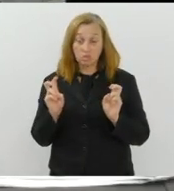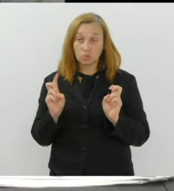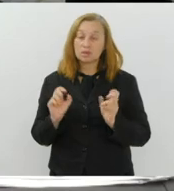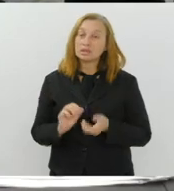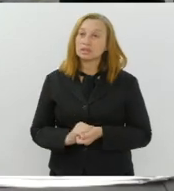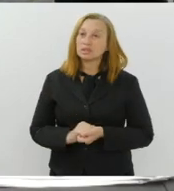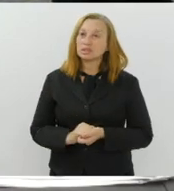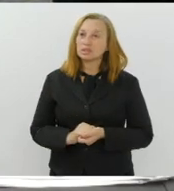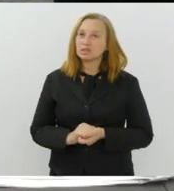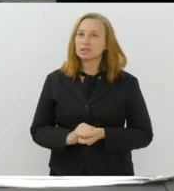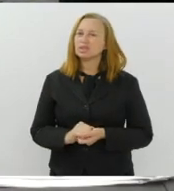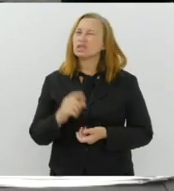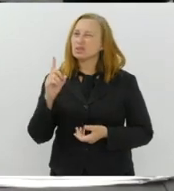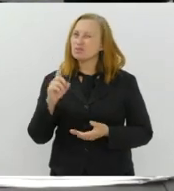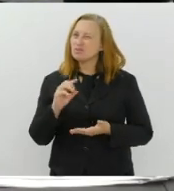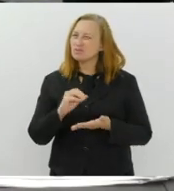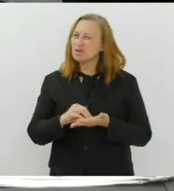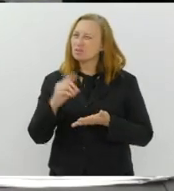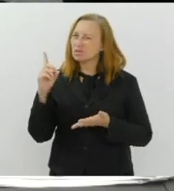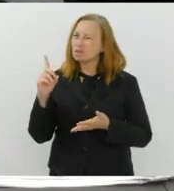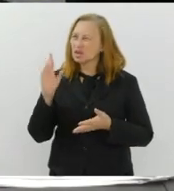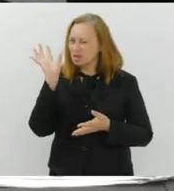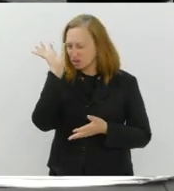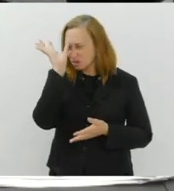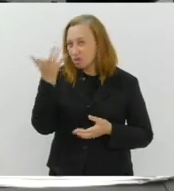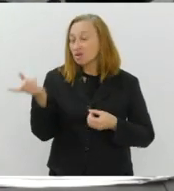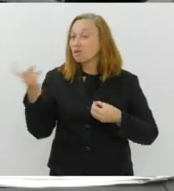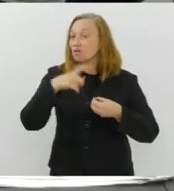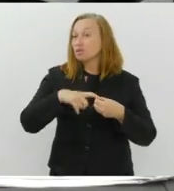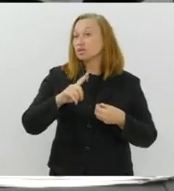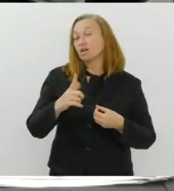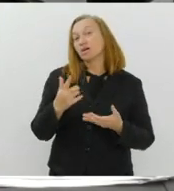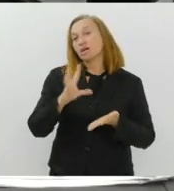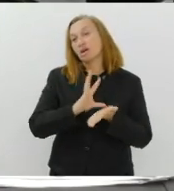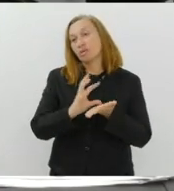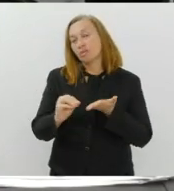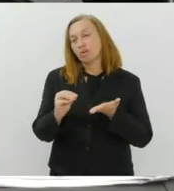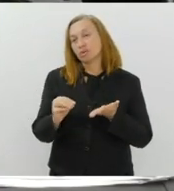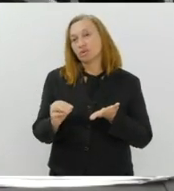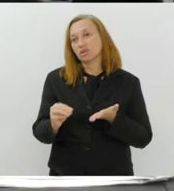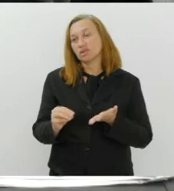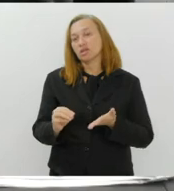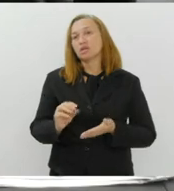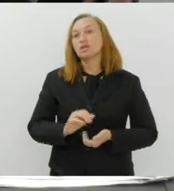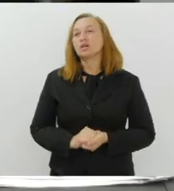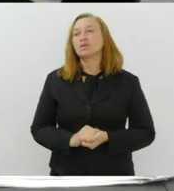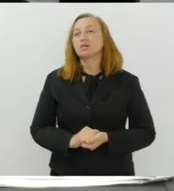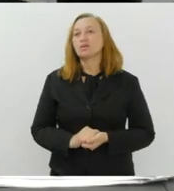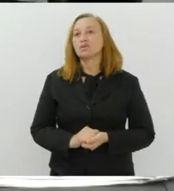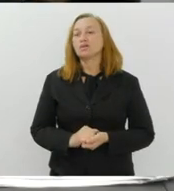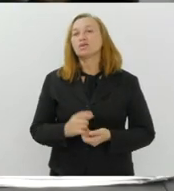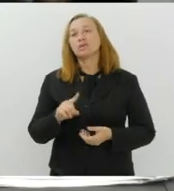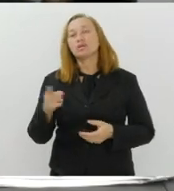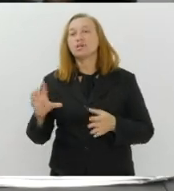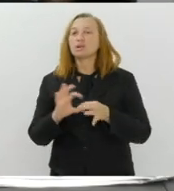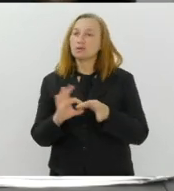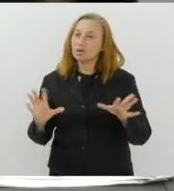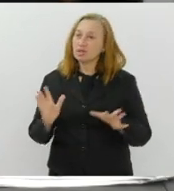há divergências e vamos voltar para a próxima pauta e vamos continuar somente com a oitiva e como deliberado.